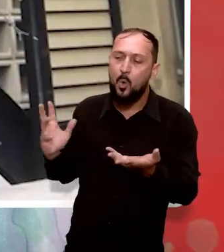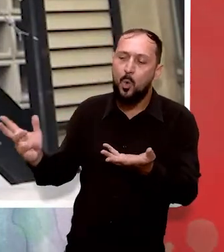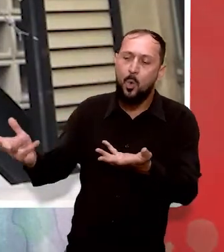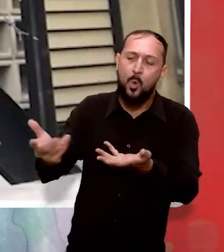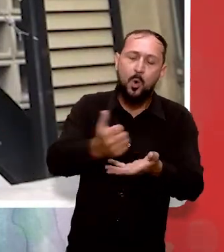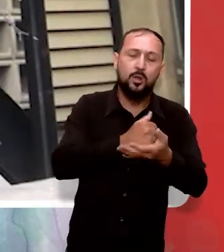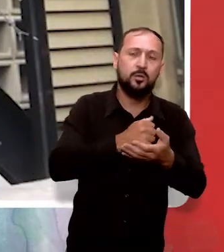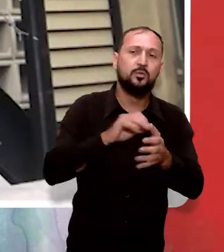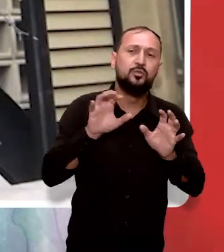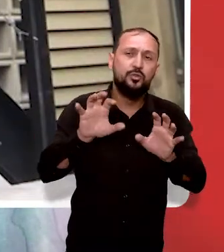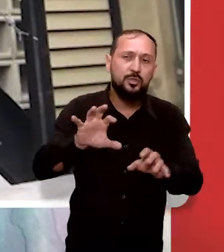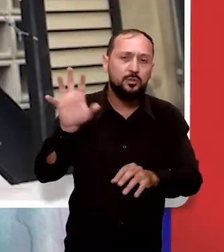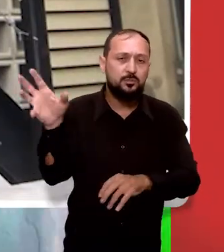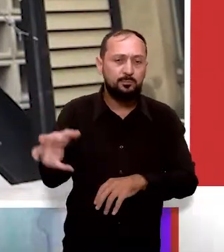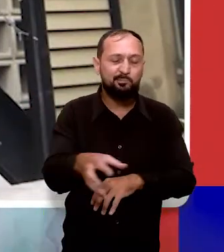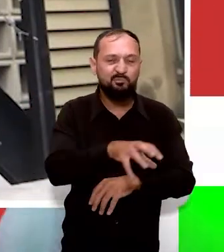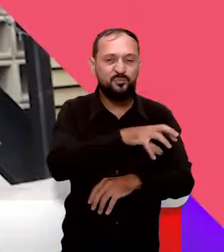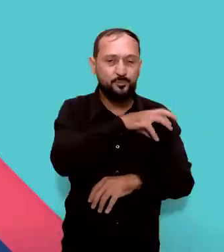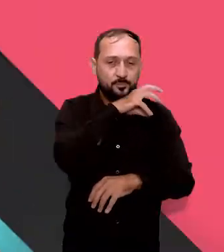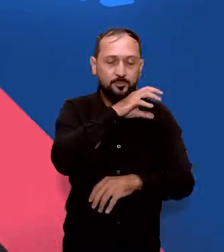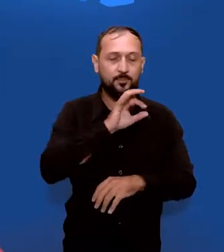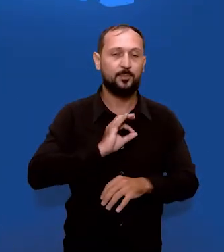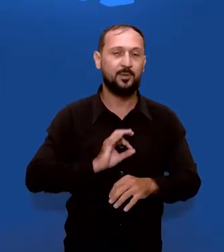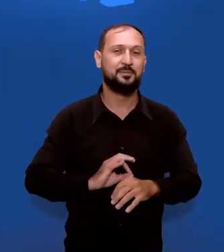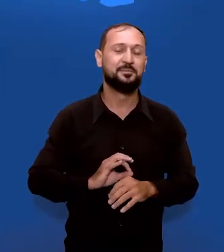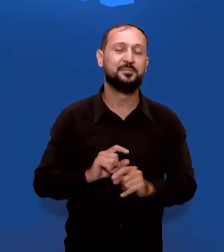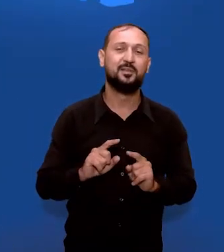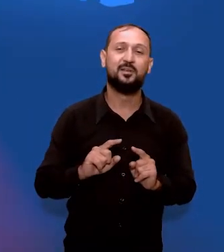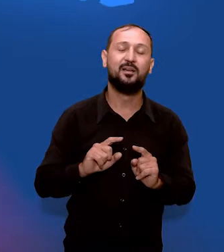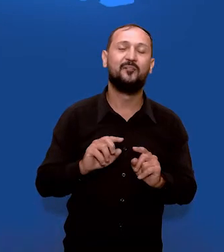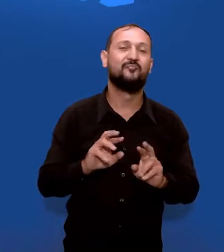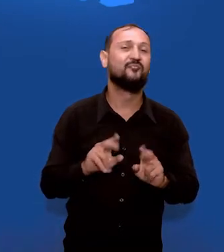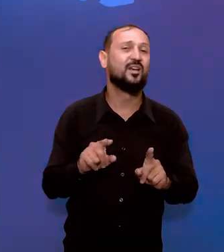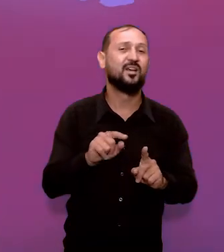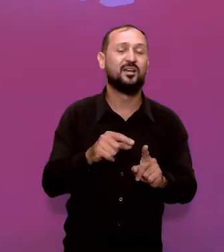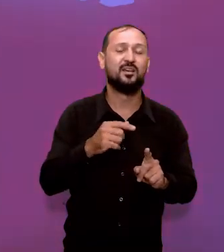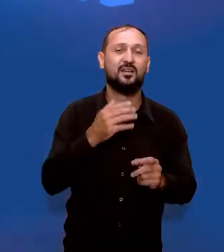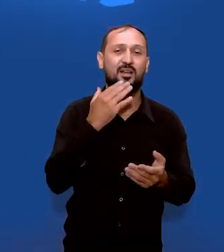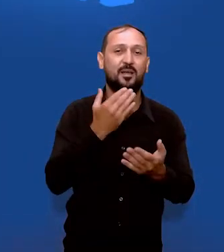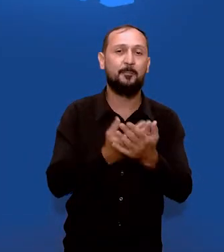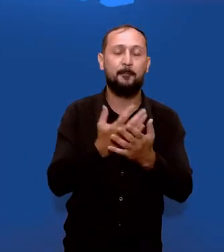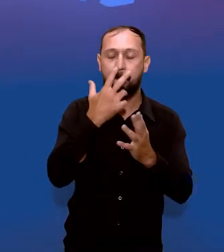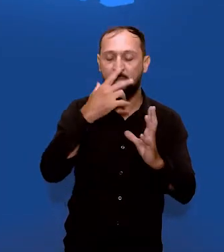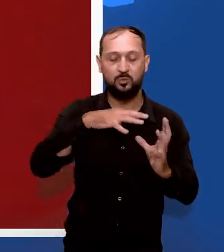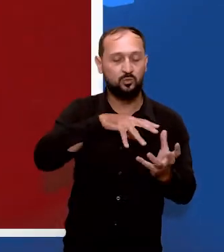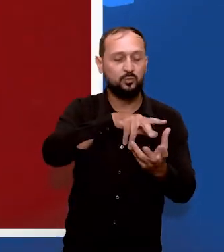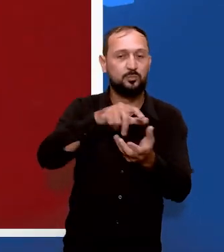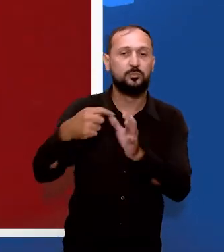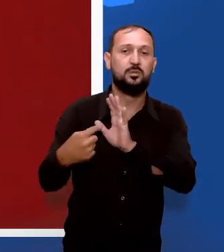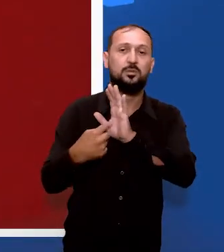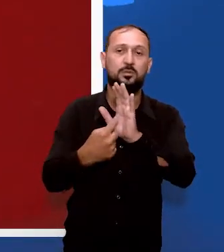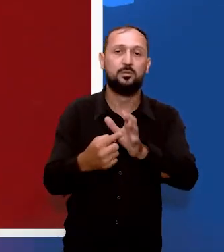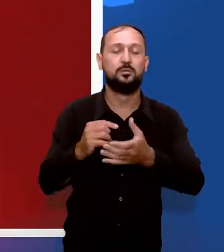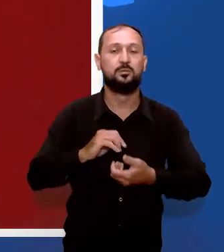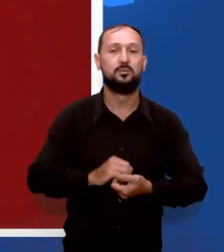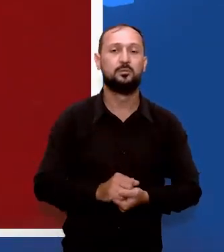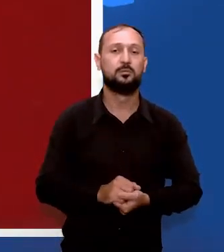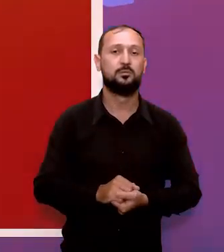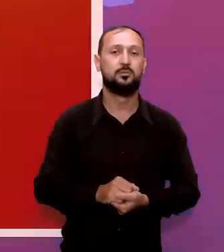O olhar das onças da Lúcia é um olhar que é espelho do mundo,